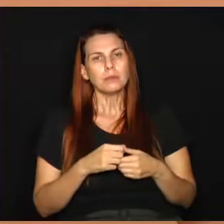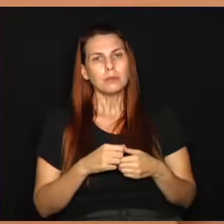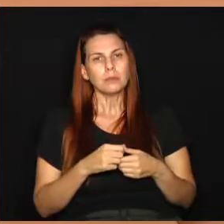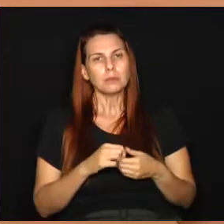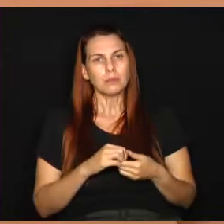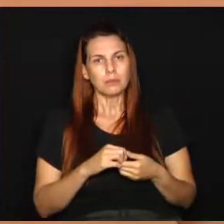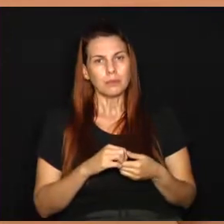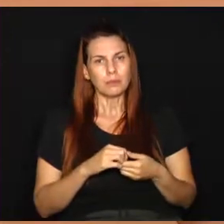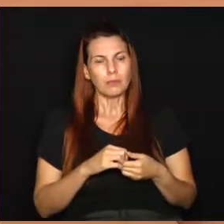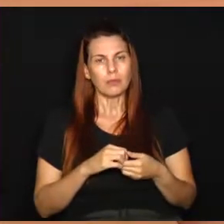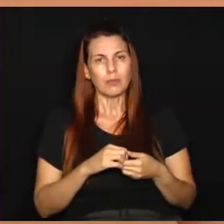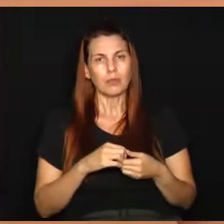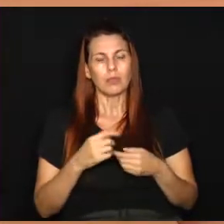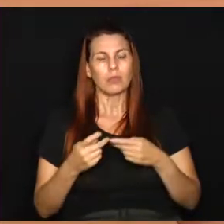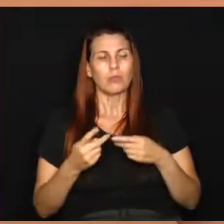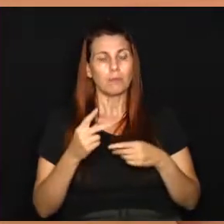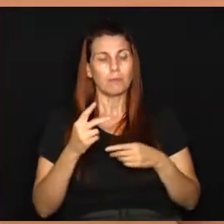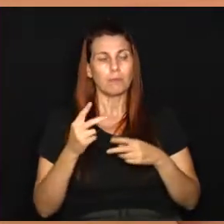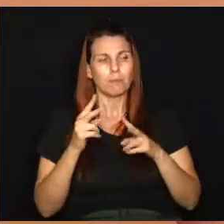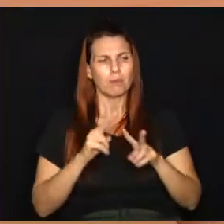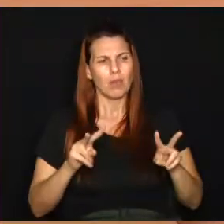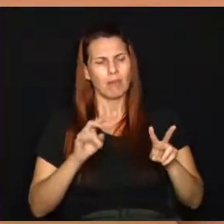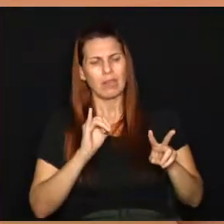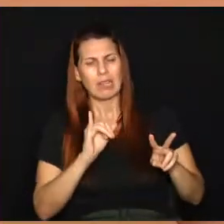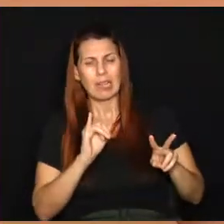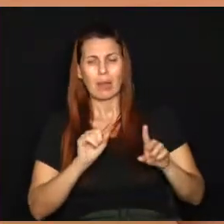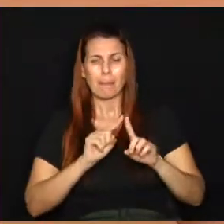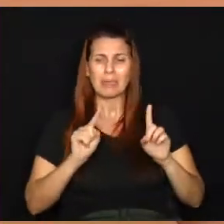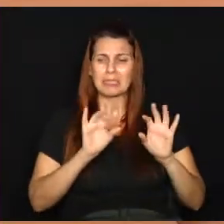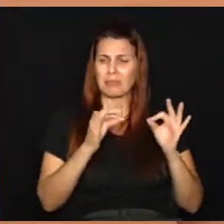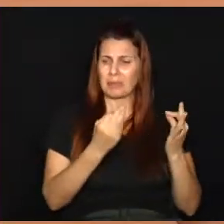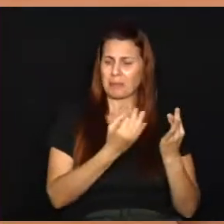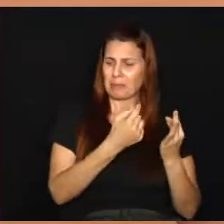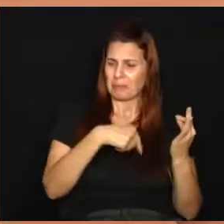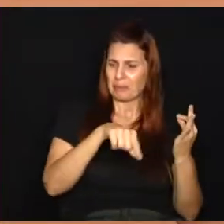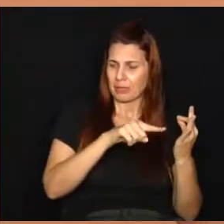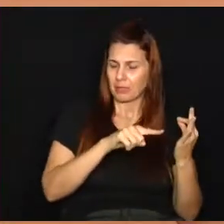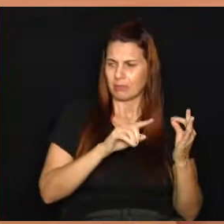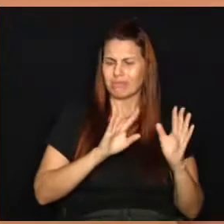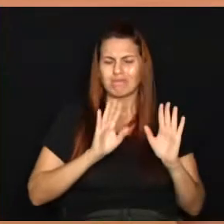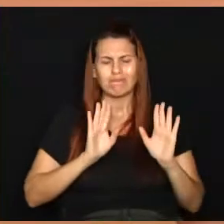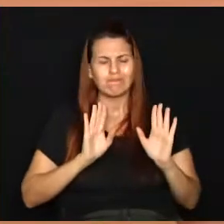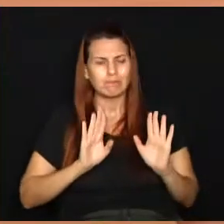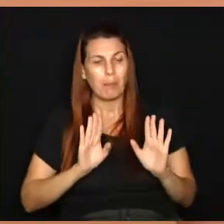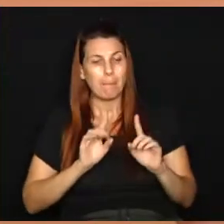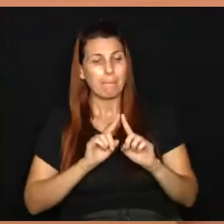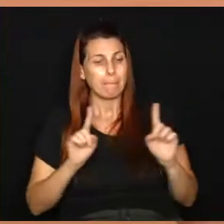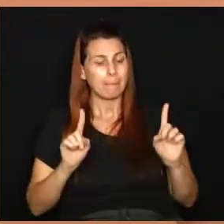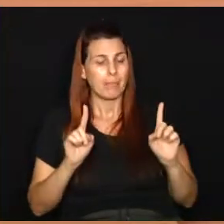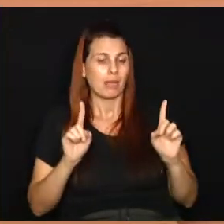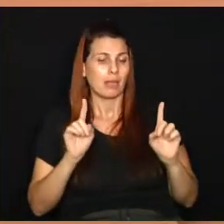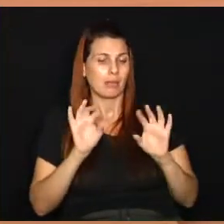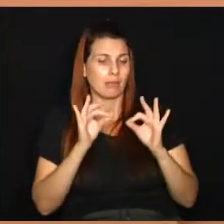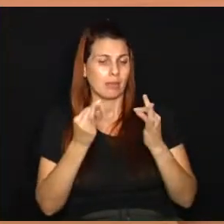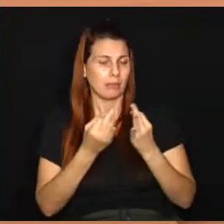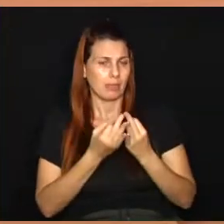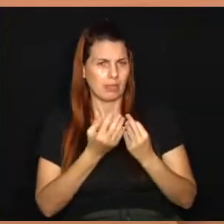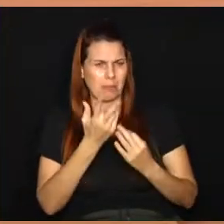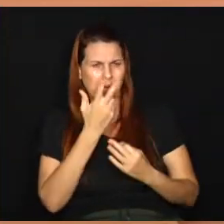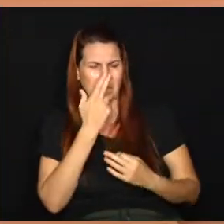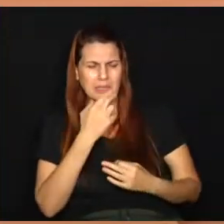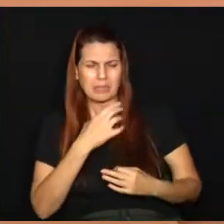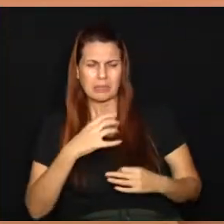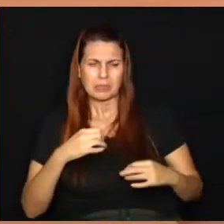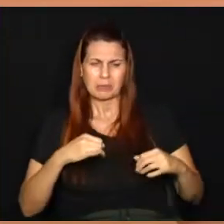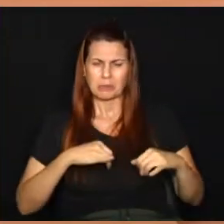o discurso é que, mas e a família? Nossa, mas se sua família se vê ameaçada por